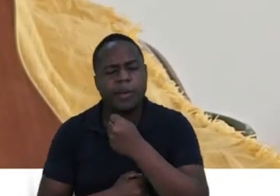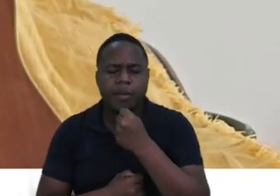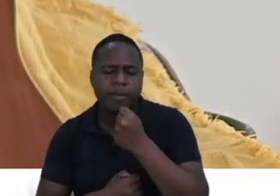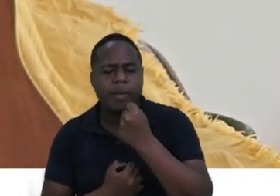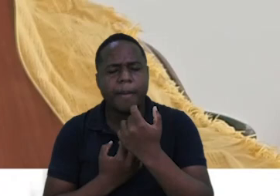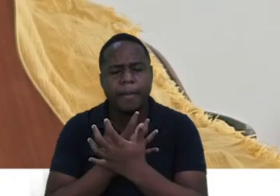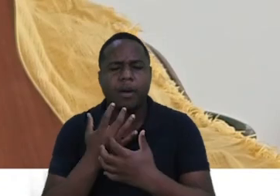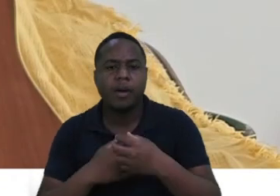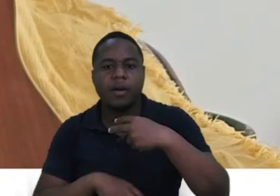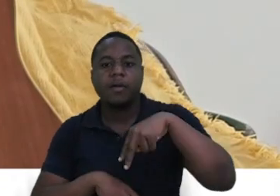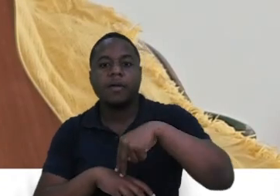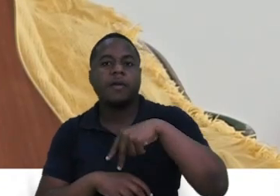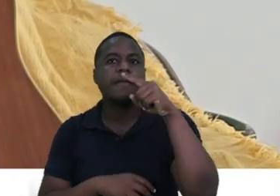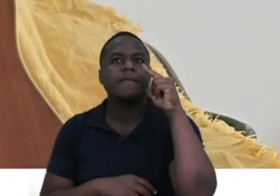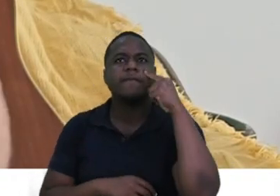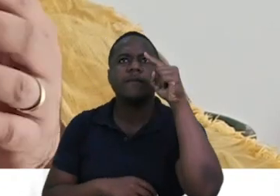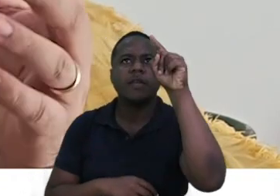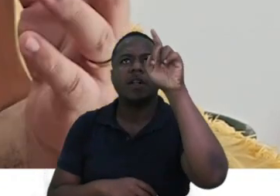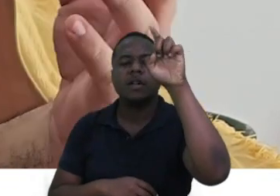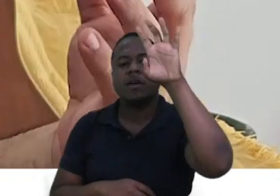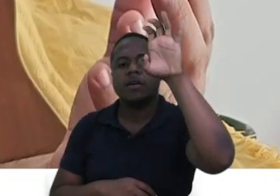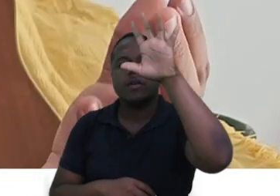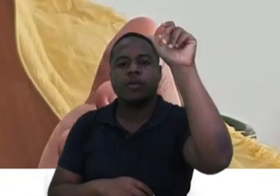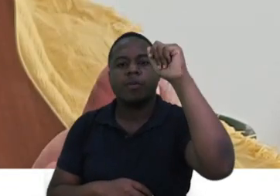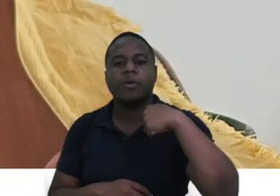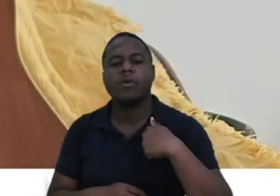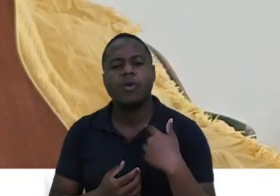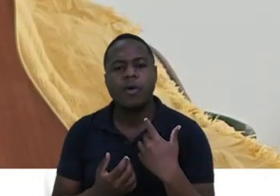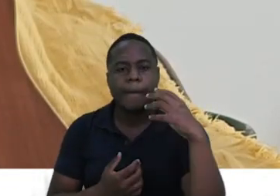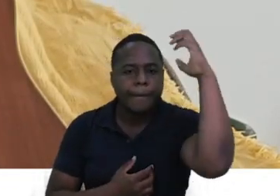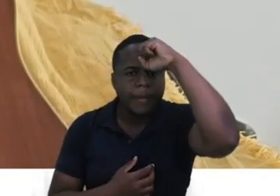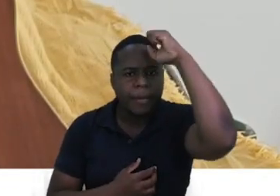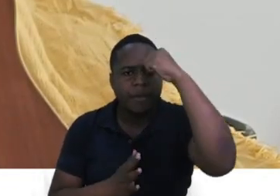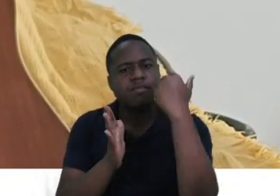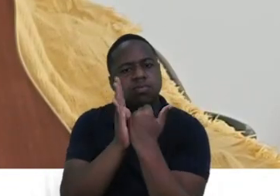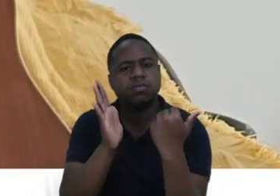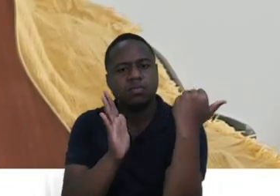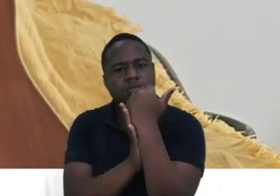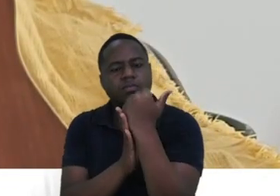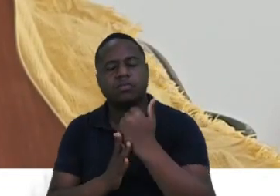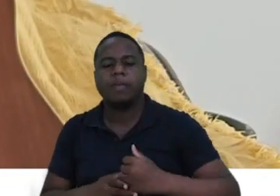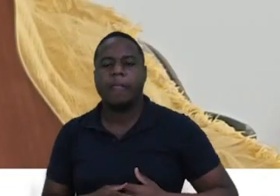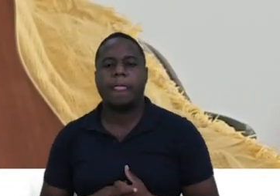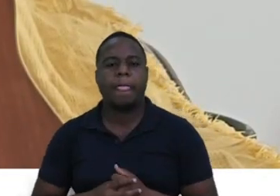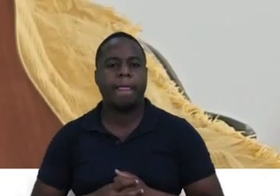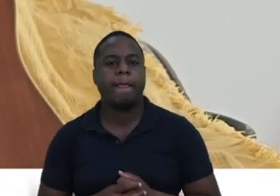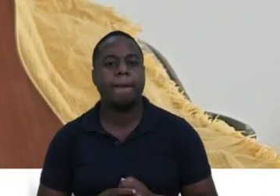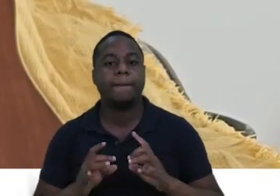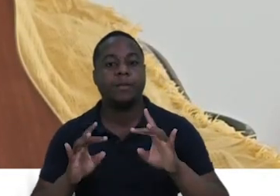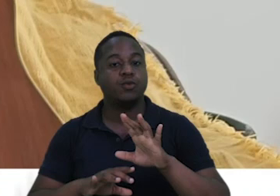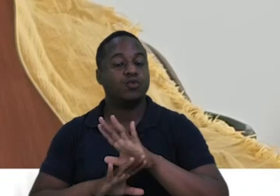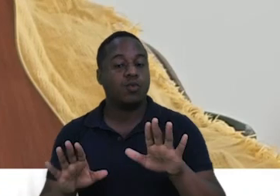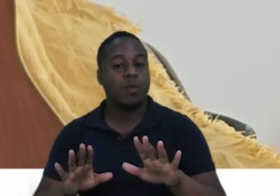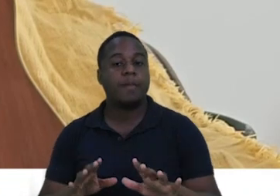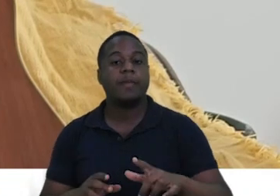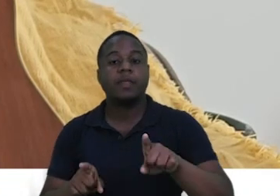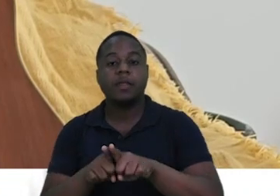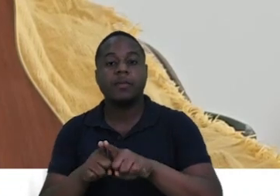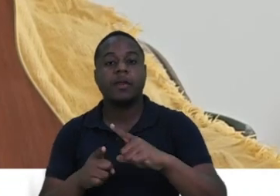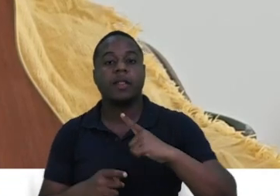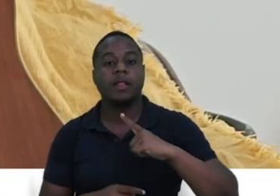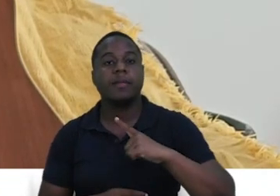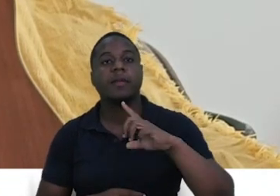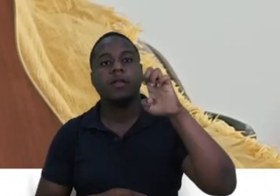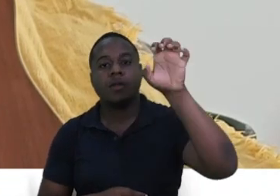o destino europeu, como uma forma de você conseguir, de certa maneira, melhorar a sua carreira. Mas não só isso. A Europa também, como um berço